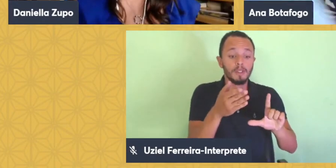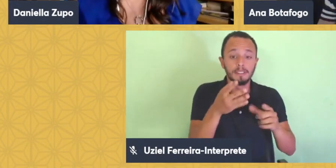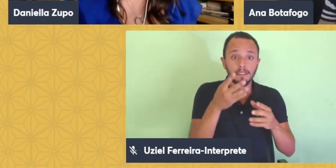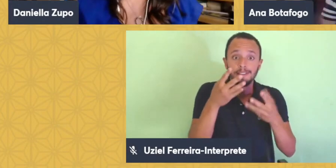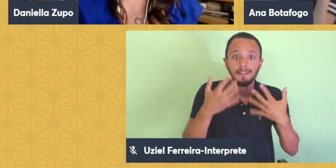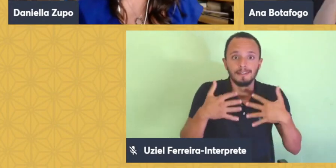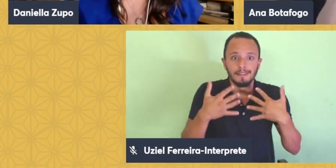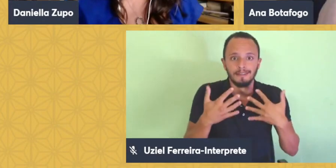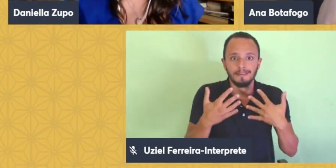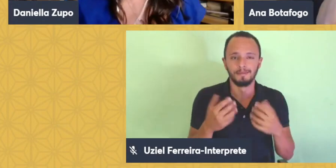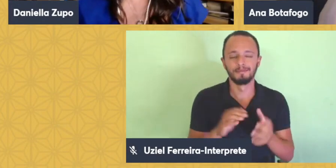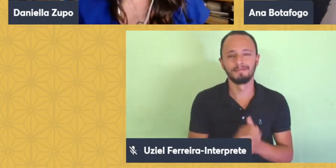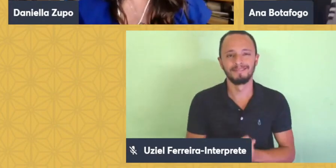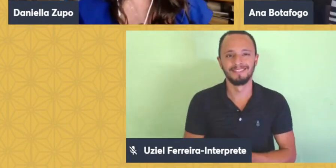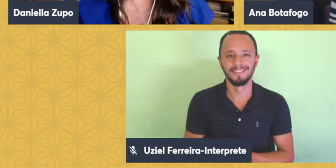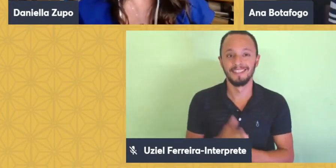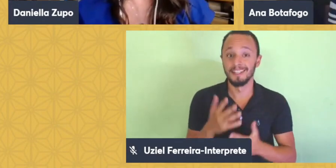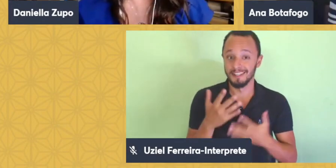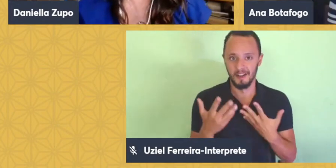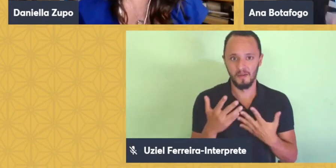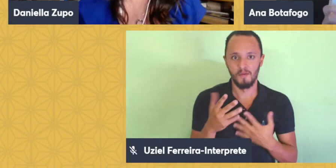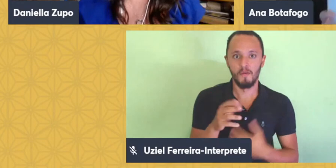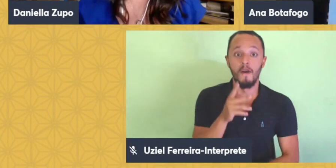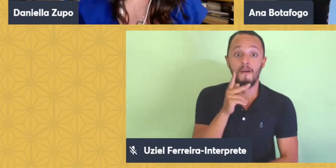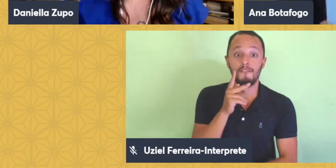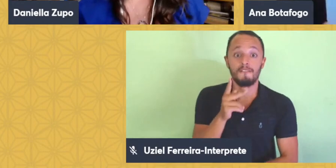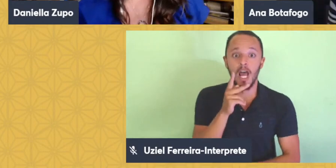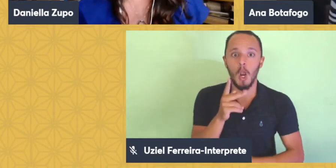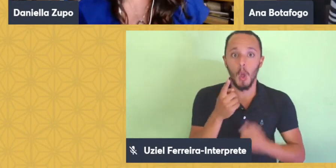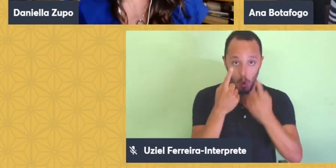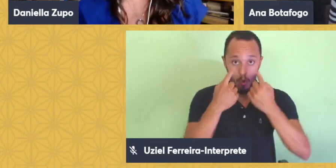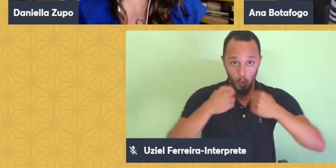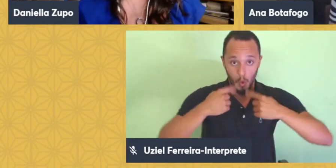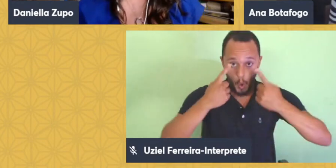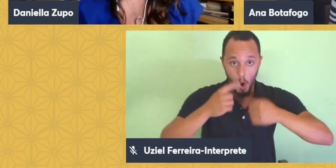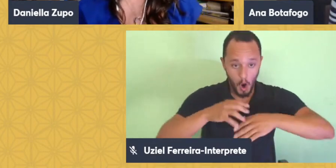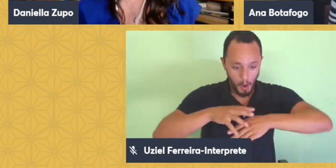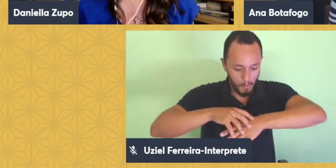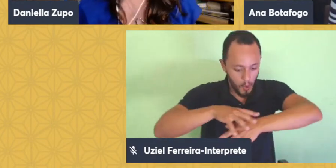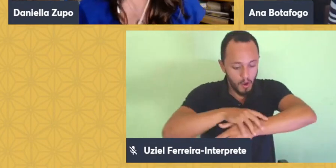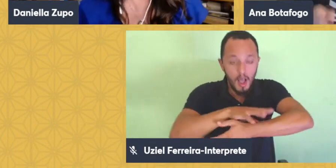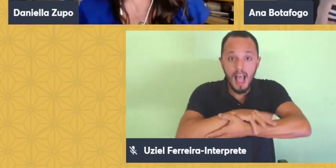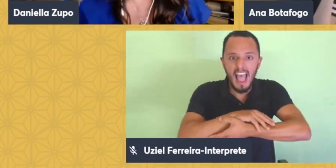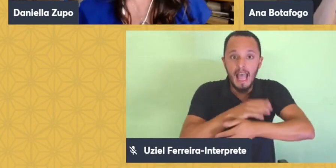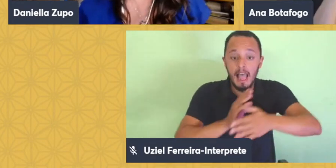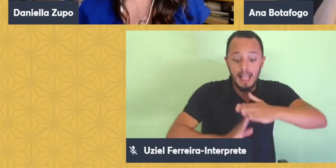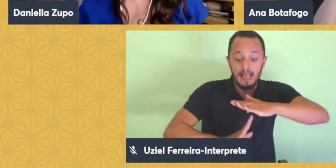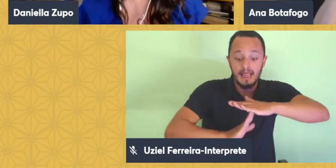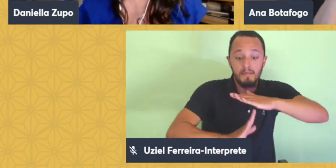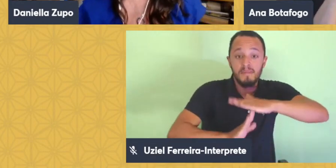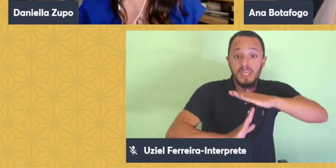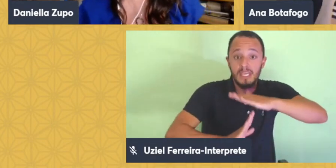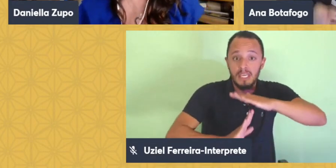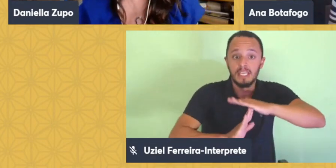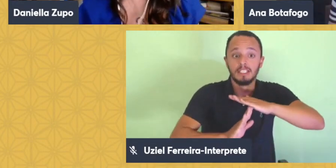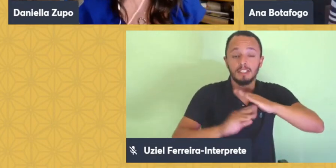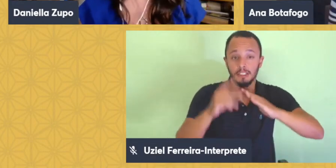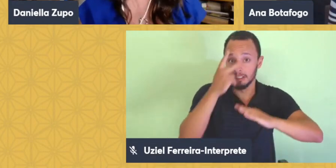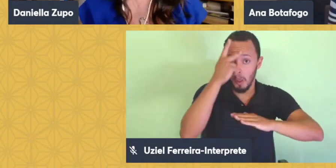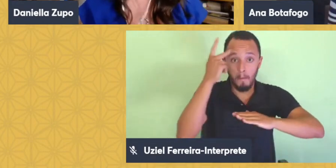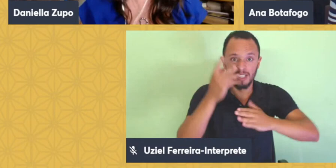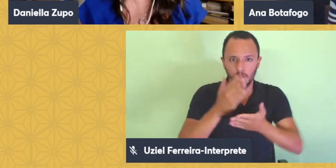falou né justamente dessa questão dos limites do corpo referiu até ao trabalho dele com pessoas